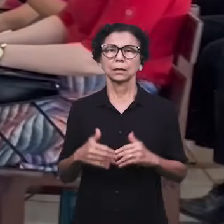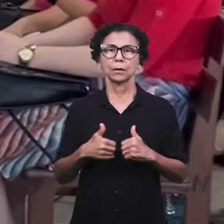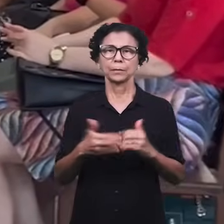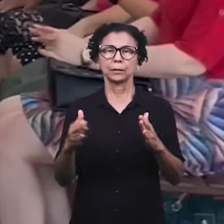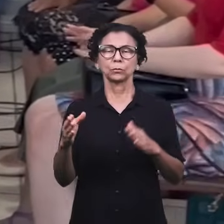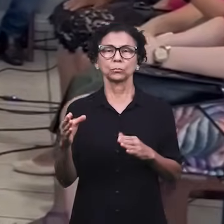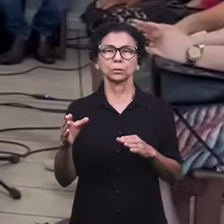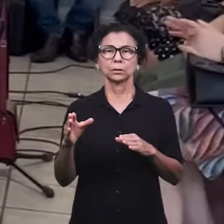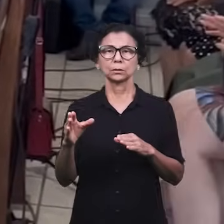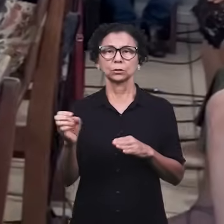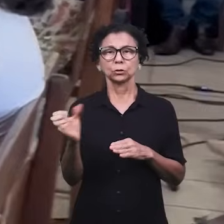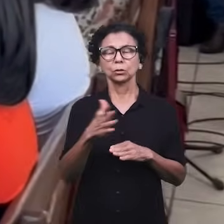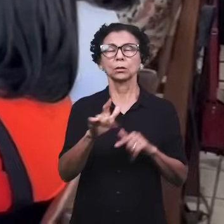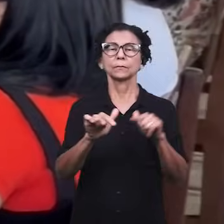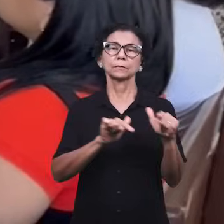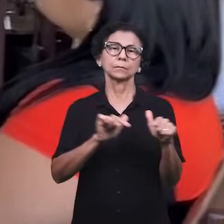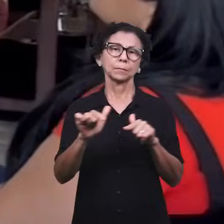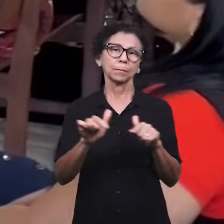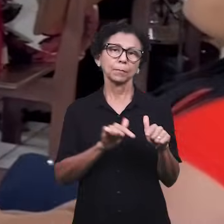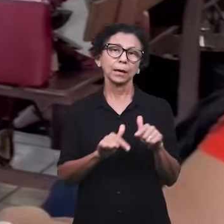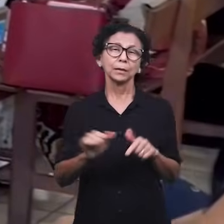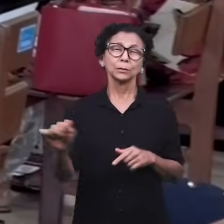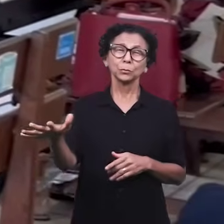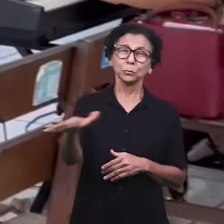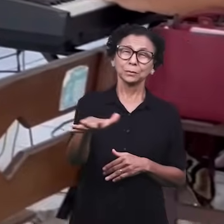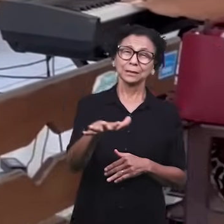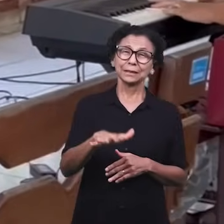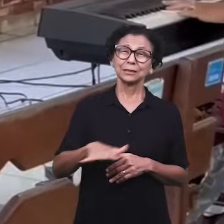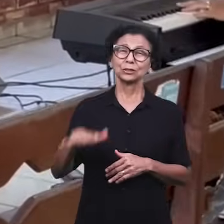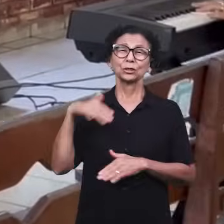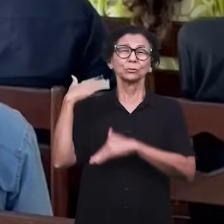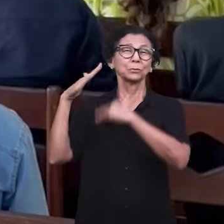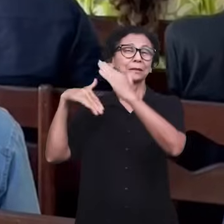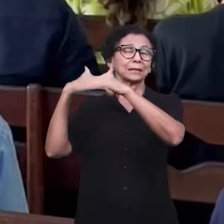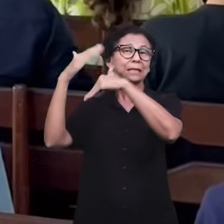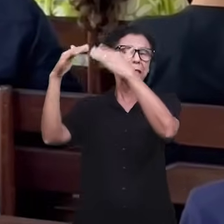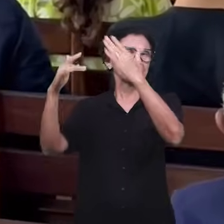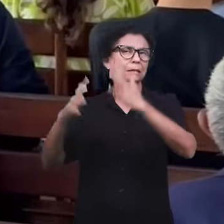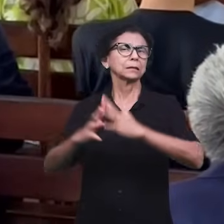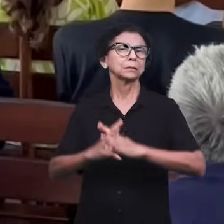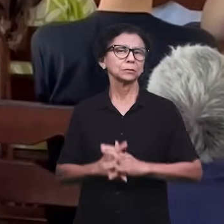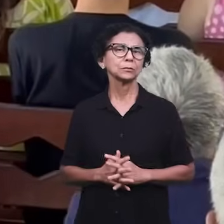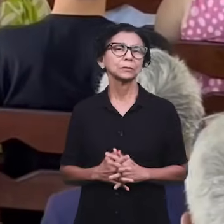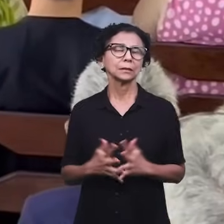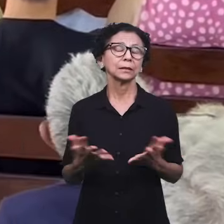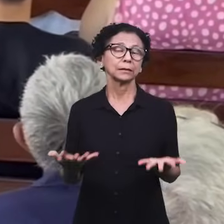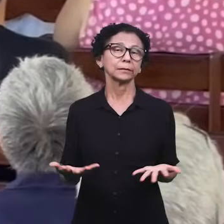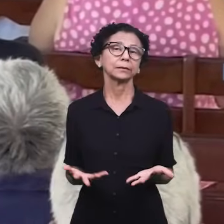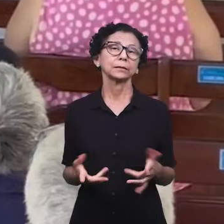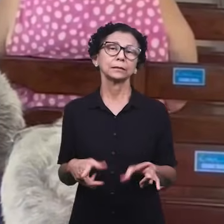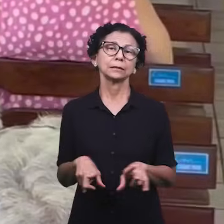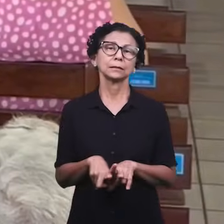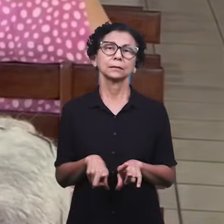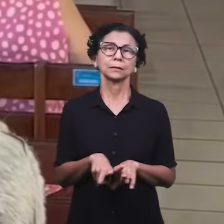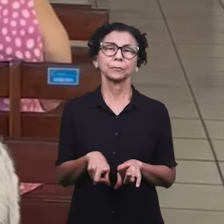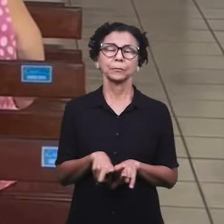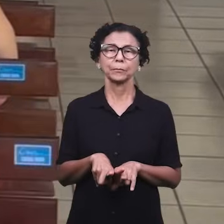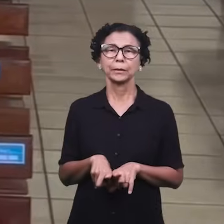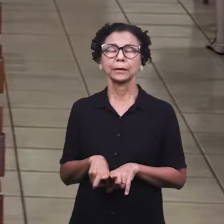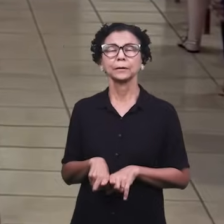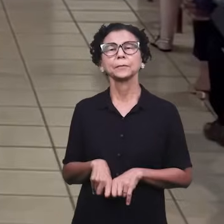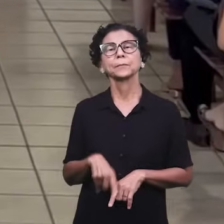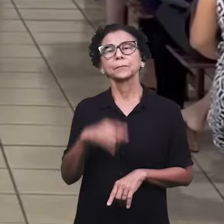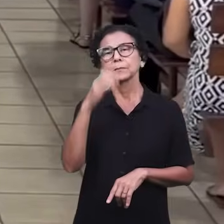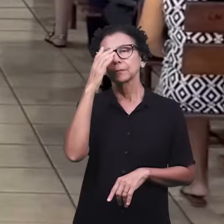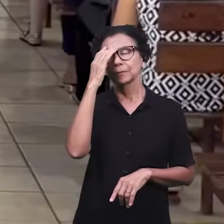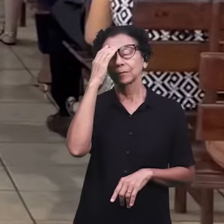trabalhos, do crescimento da obra aqui em toda a nossa região, a nossa área, os avanços, né? E vermos o atendimento dessa